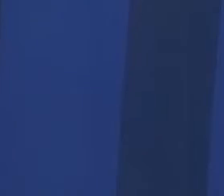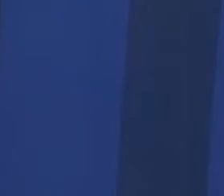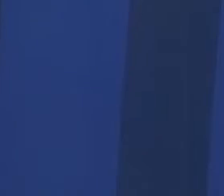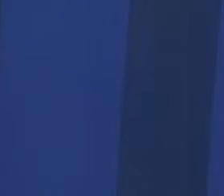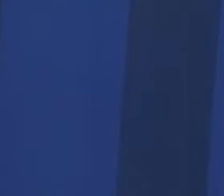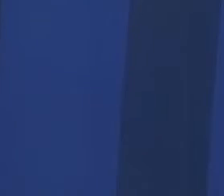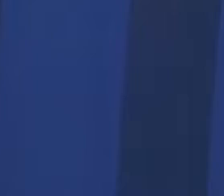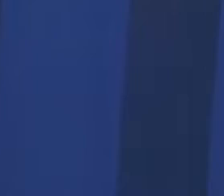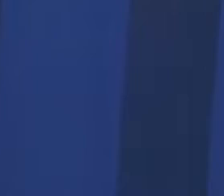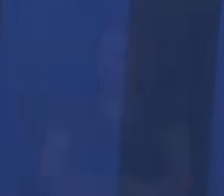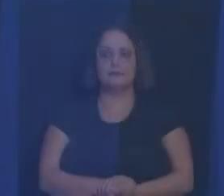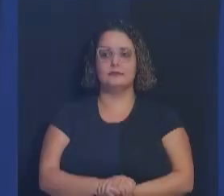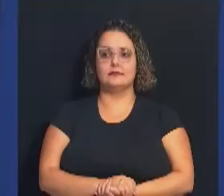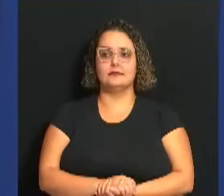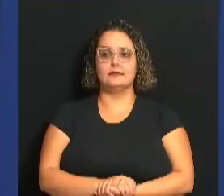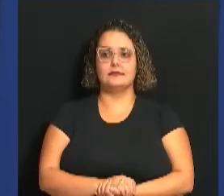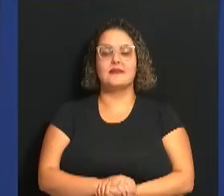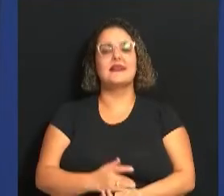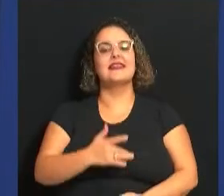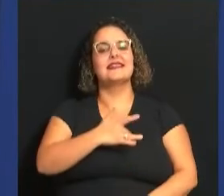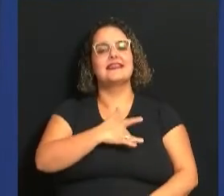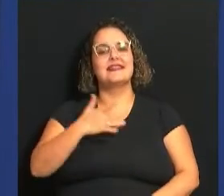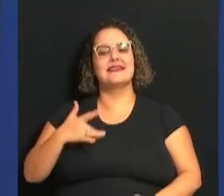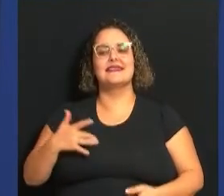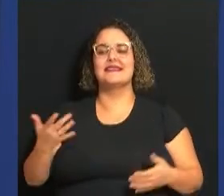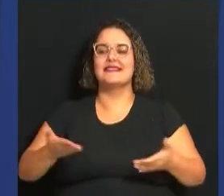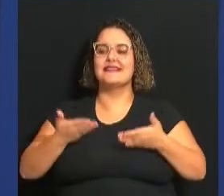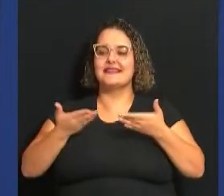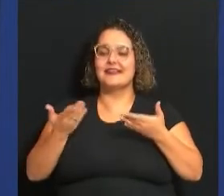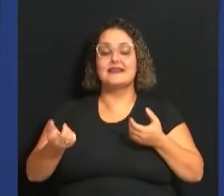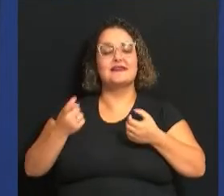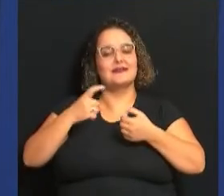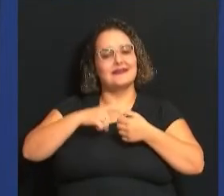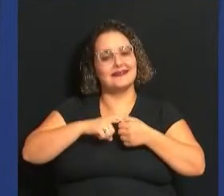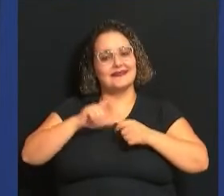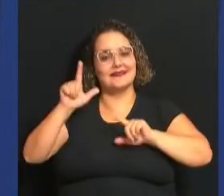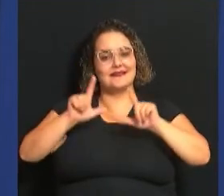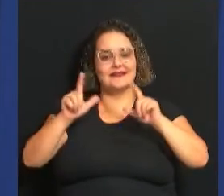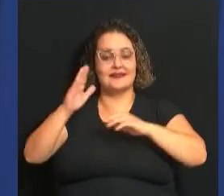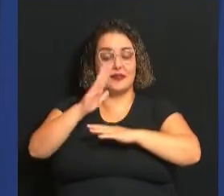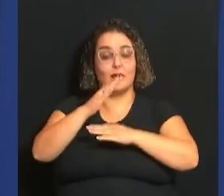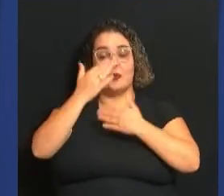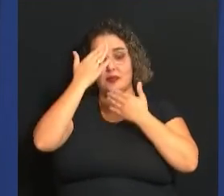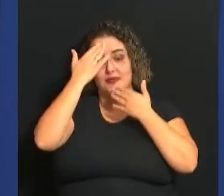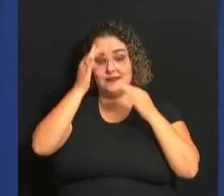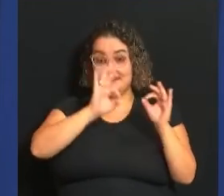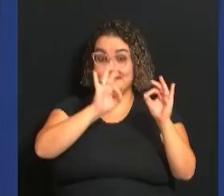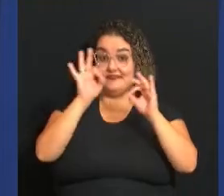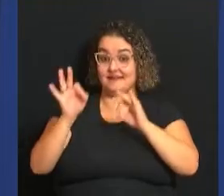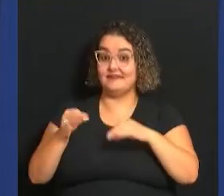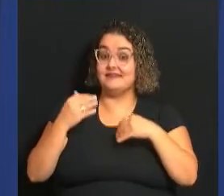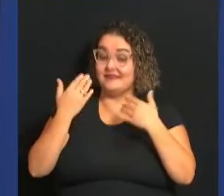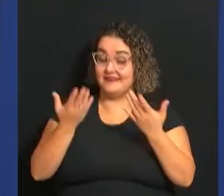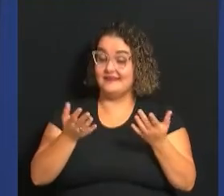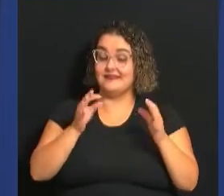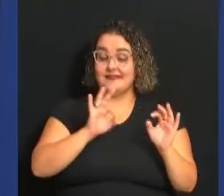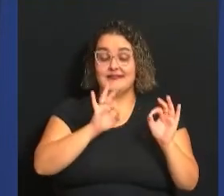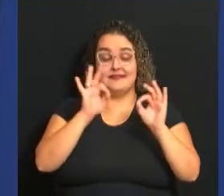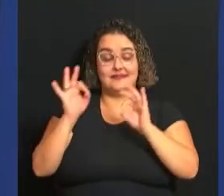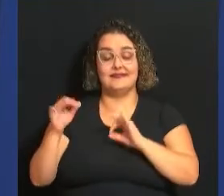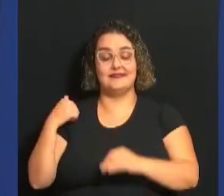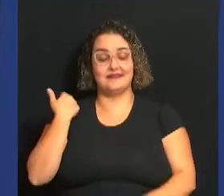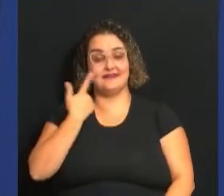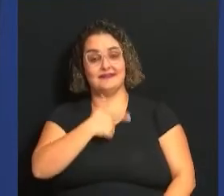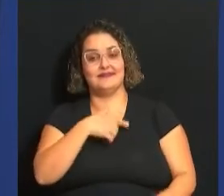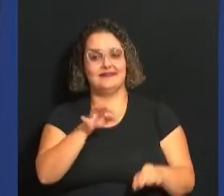Saúde é Vida de volta aqui pela tela da TV Câmara Campinas. Mais uma vez, muito obrigada pela companhia e audiência. Para você que está aí acompanhando toda a